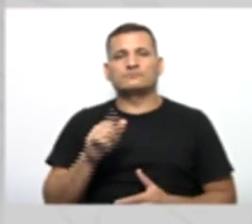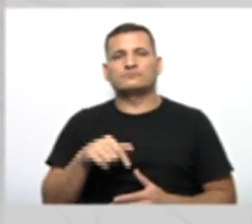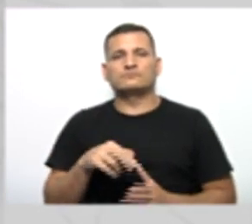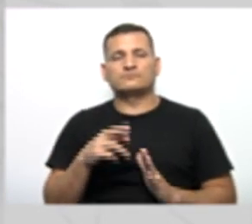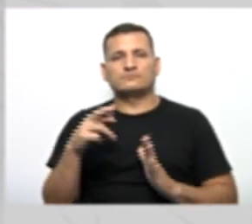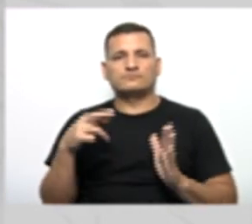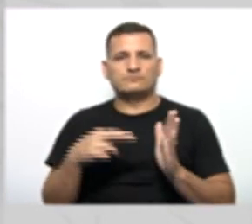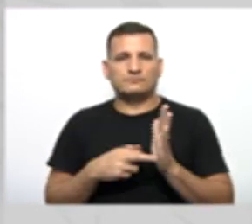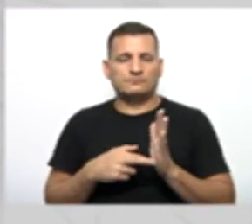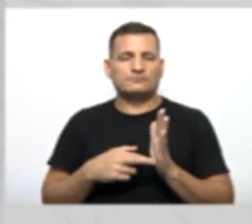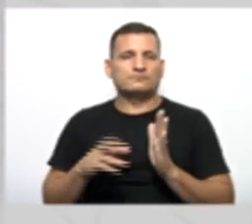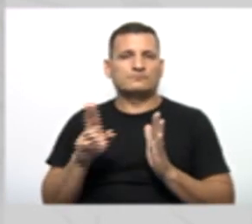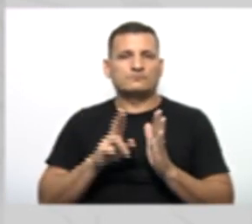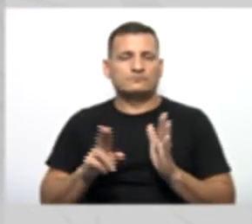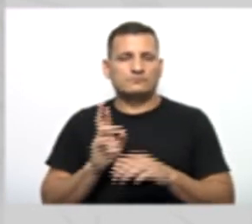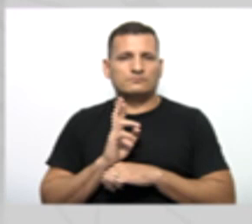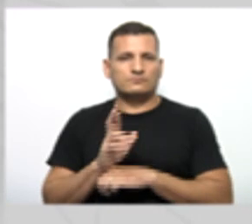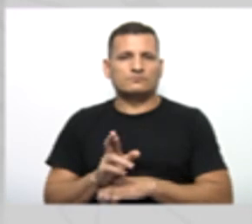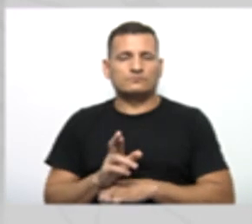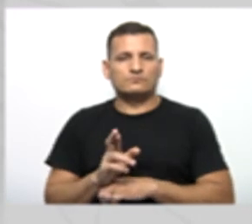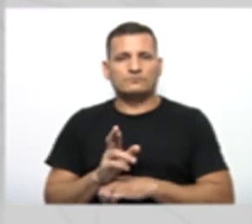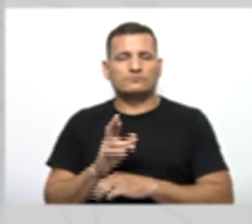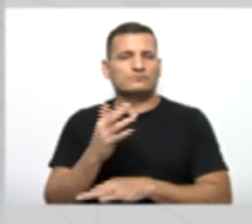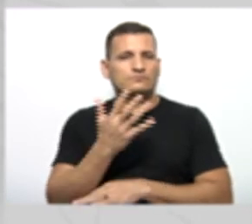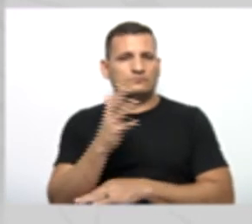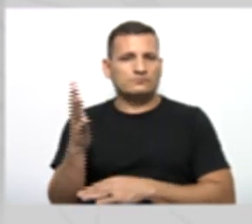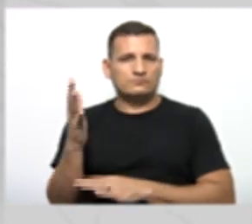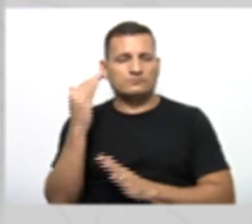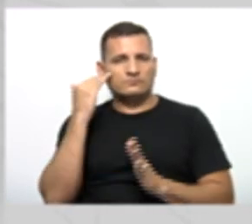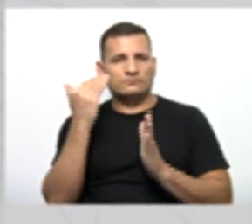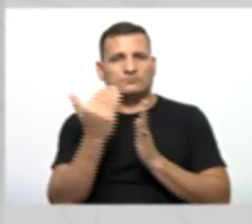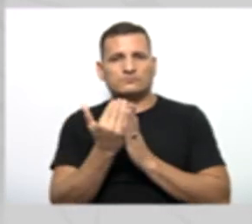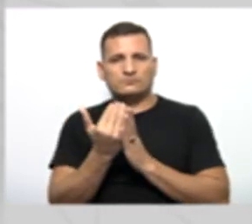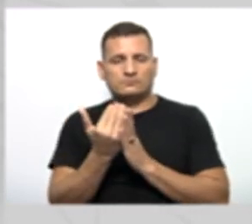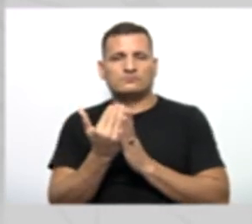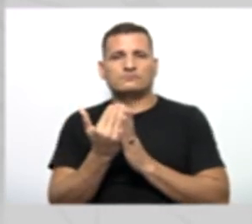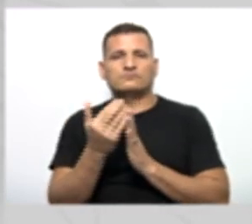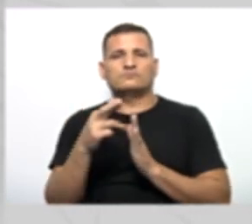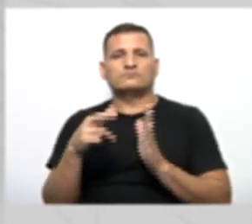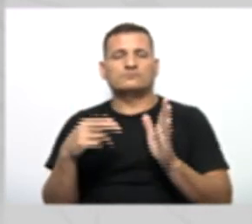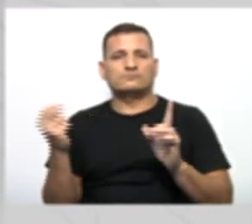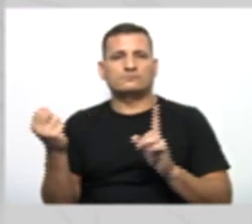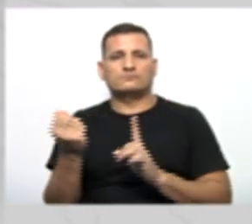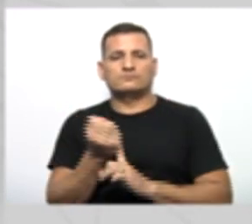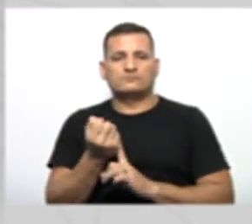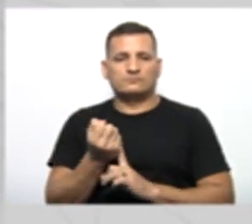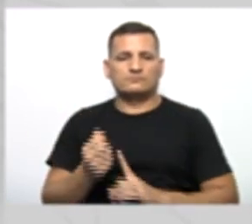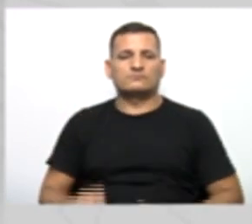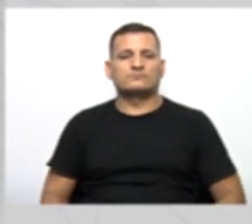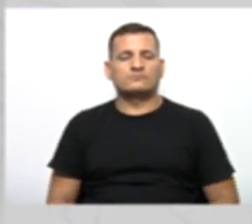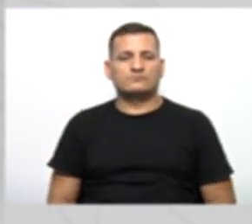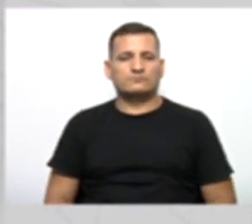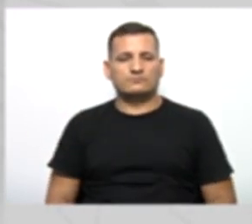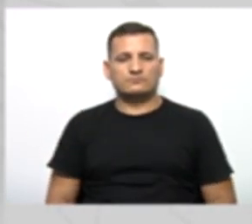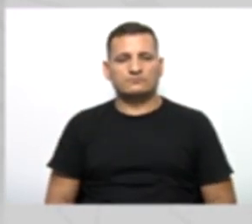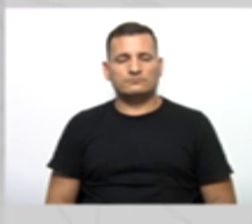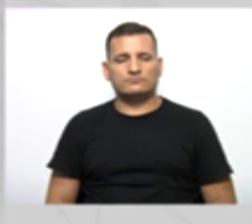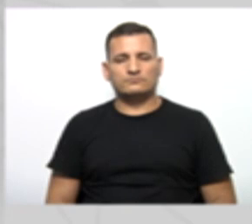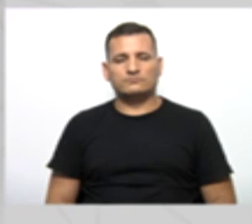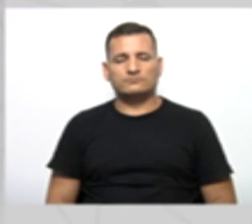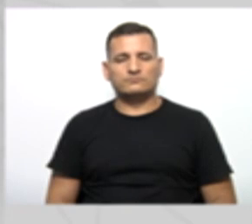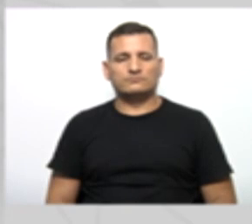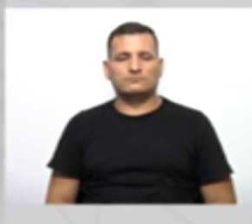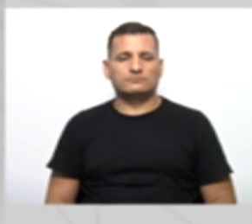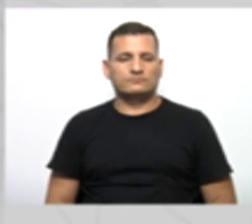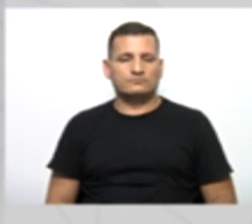recursos naturais e cumprir a função social da propriedade privada. Será que todo mundo acertou? Né? Foi todo